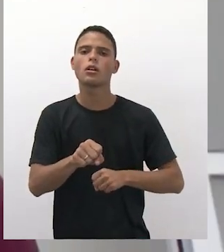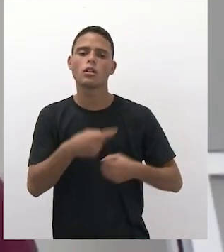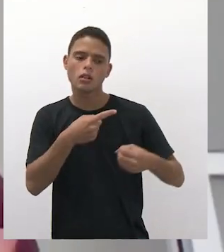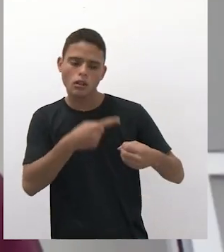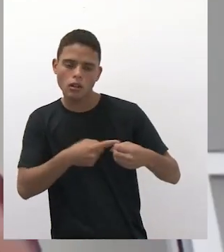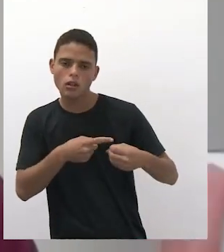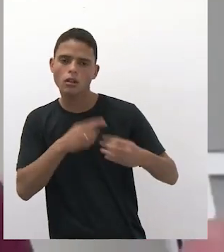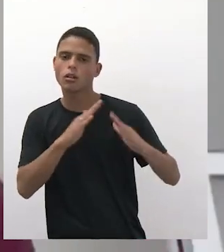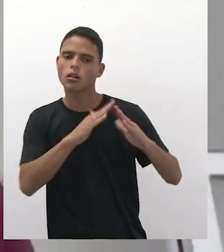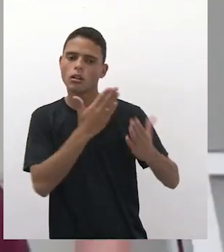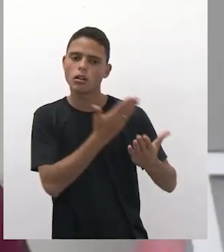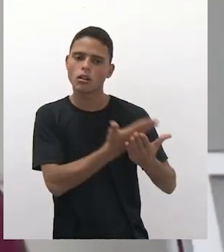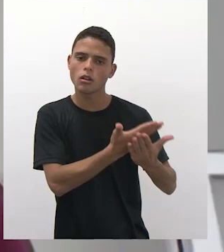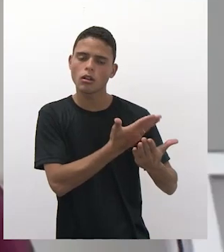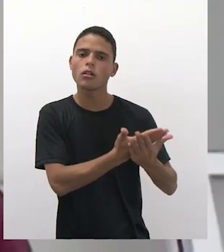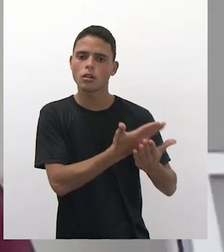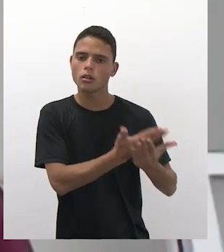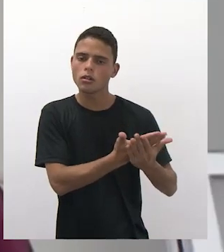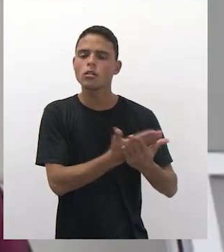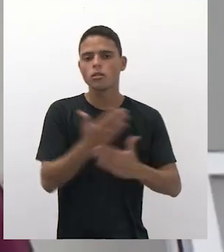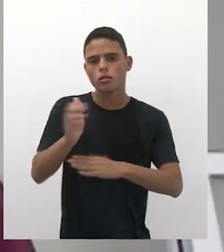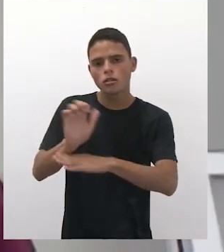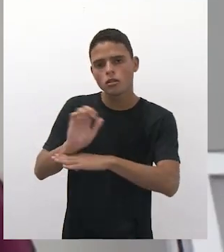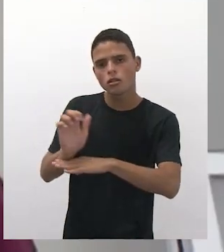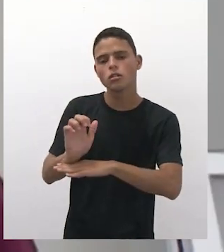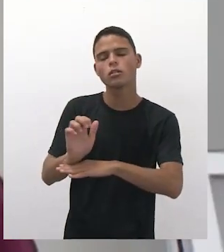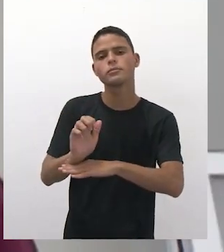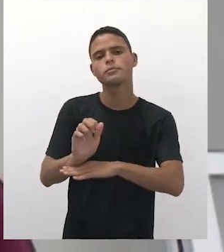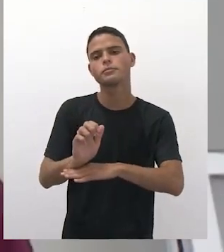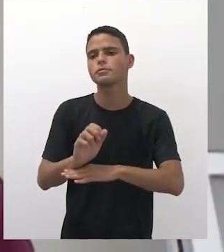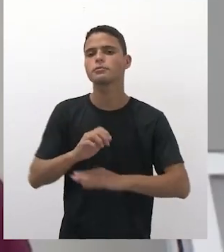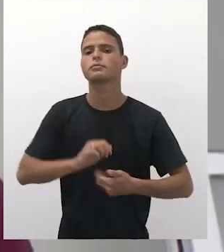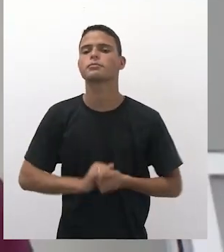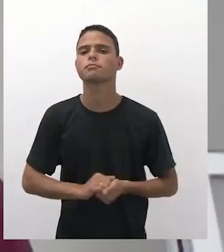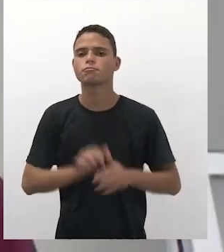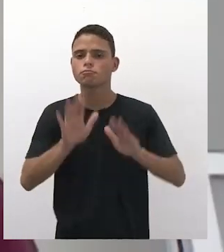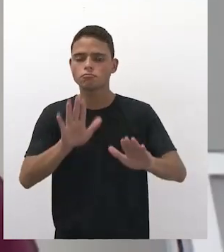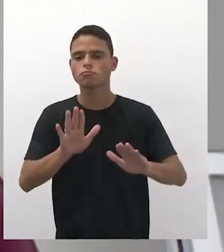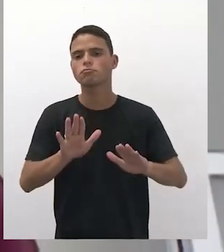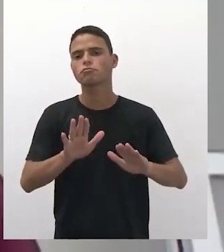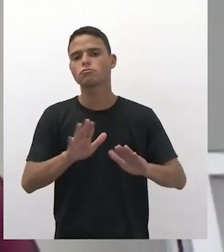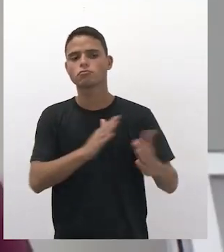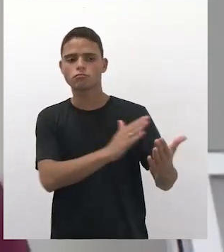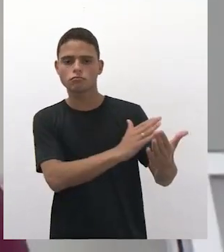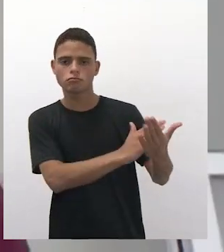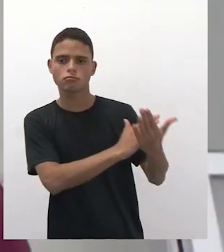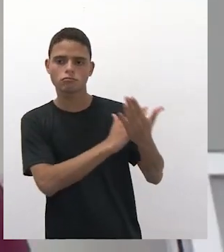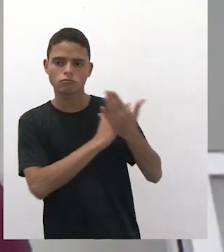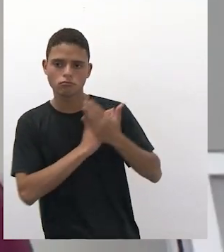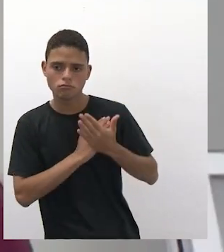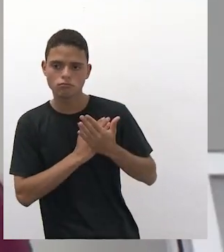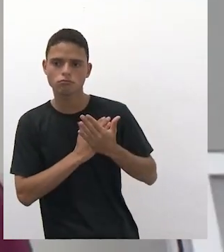da cartilha Caminho Suave, enfim. Mas o que me levou realmente a